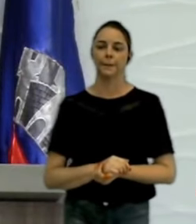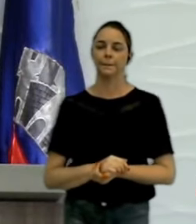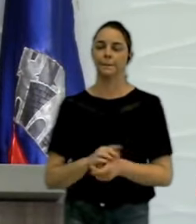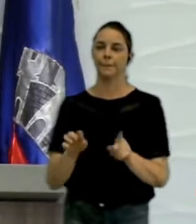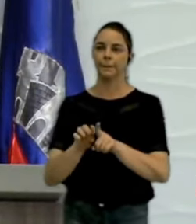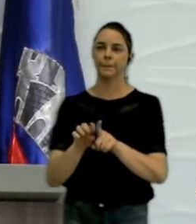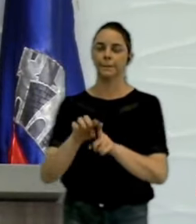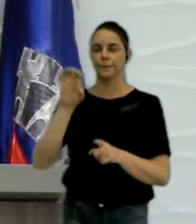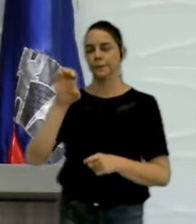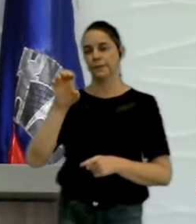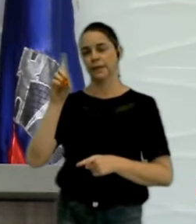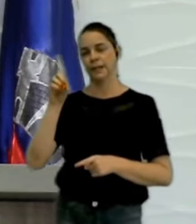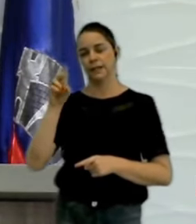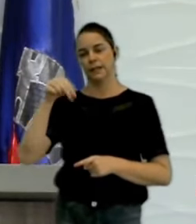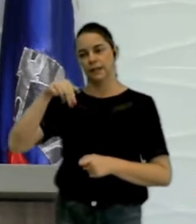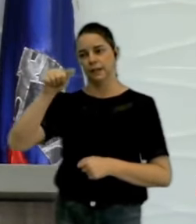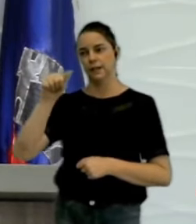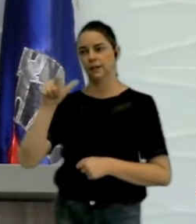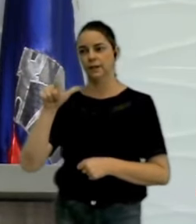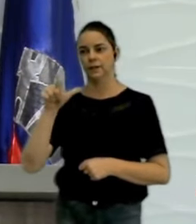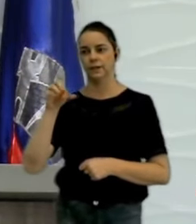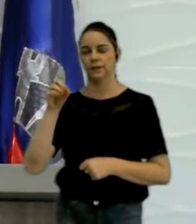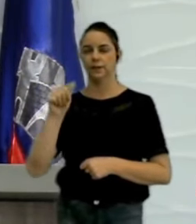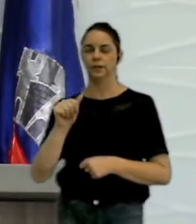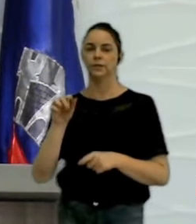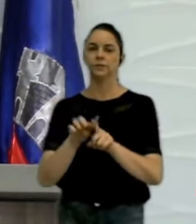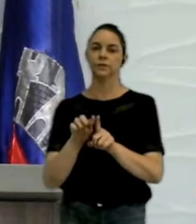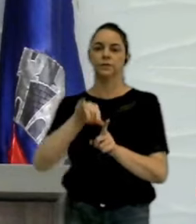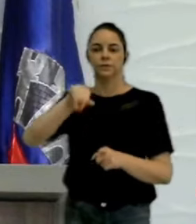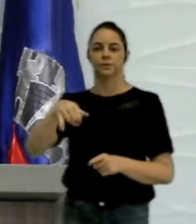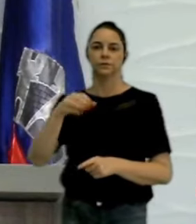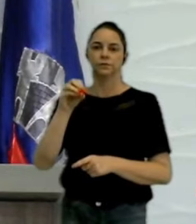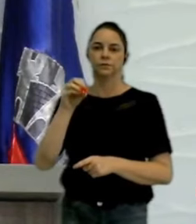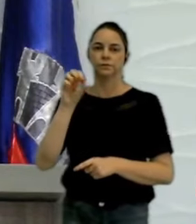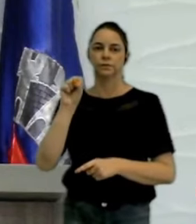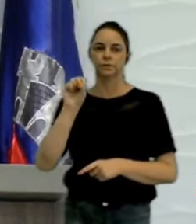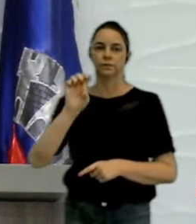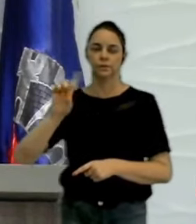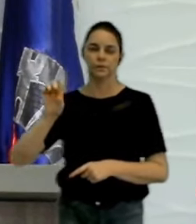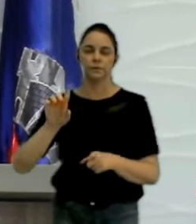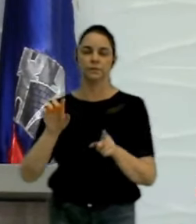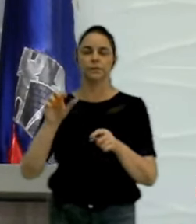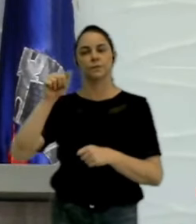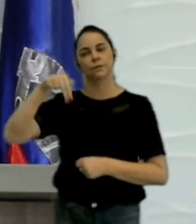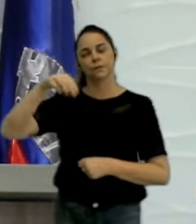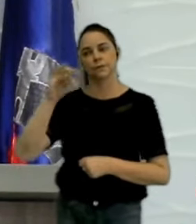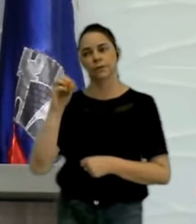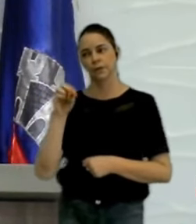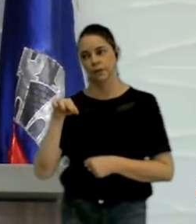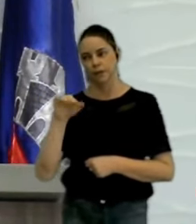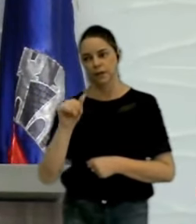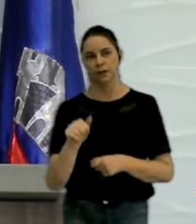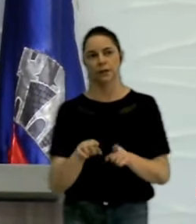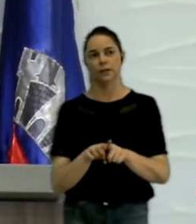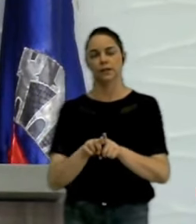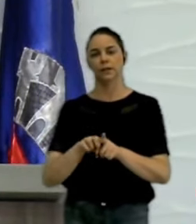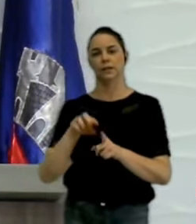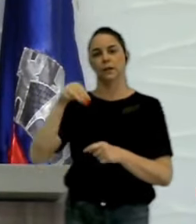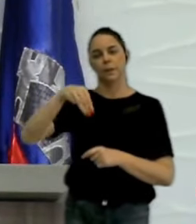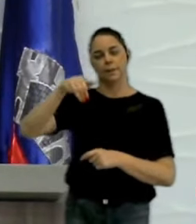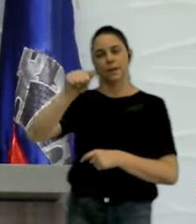Edinalda, né? Irmã de Pezinho, que mora na Bahia. José Antônio Nena, lá da Duque de Caxias. A